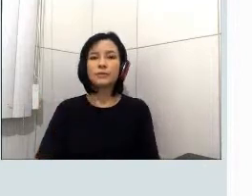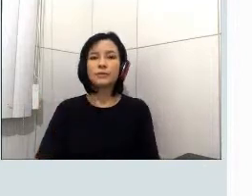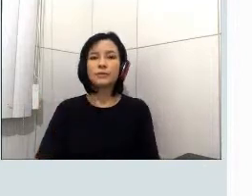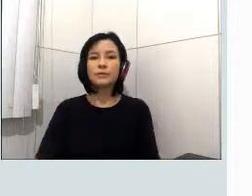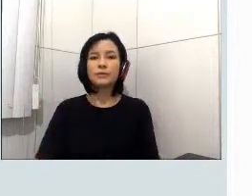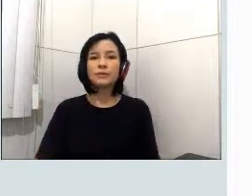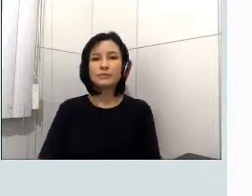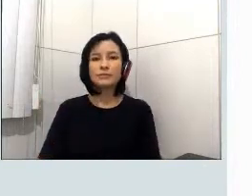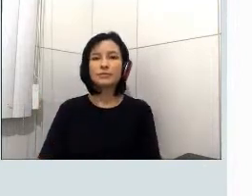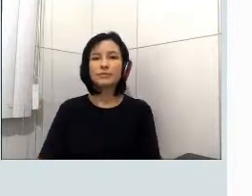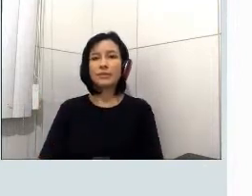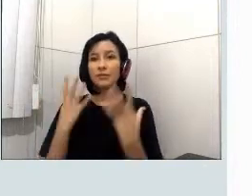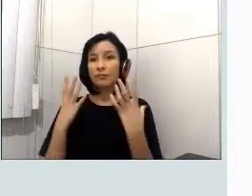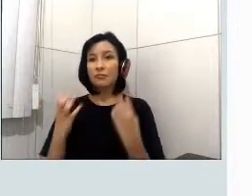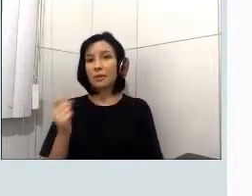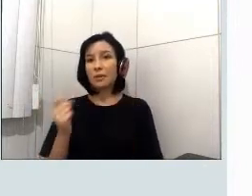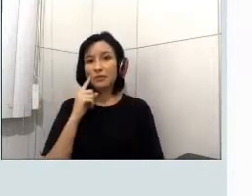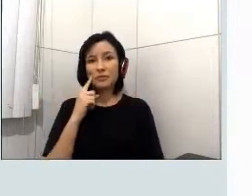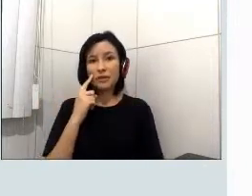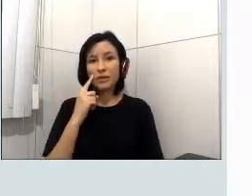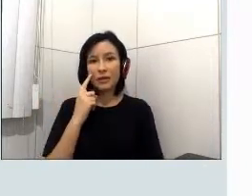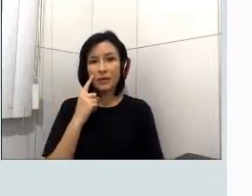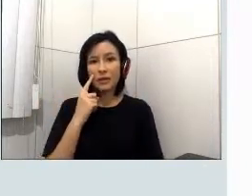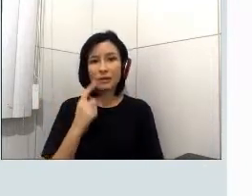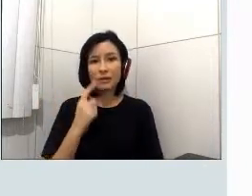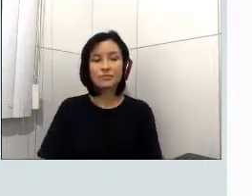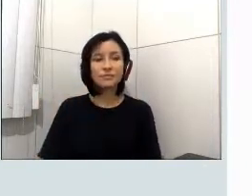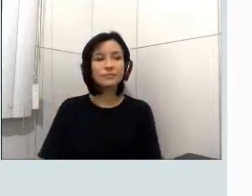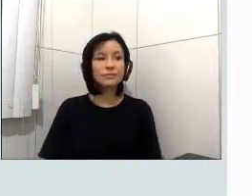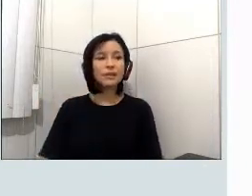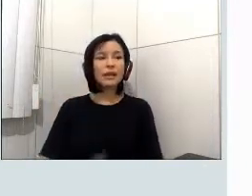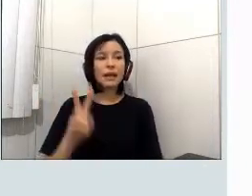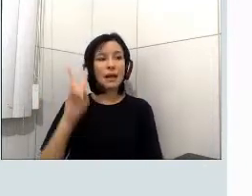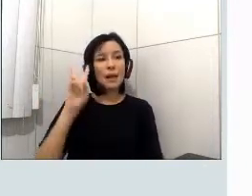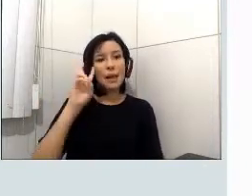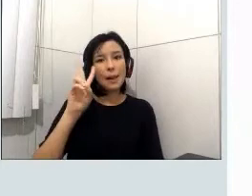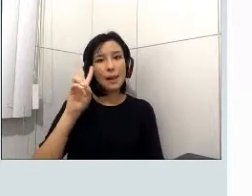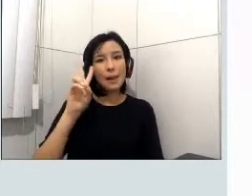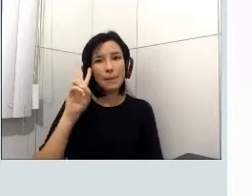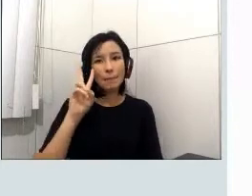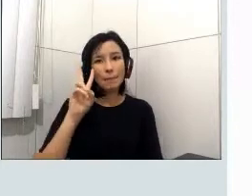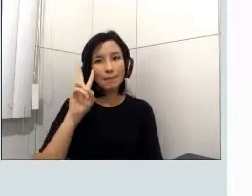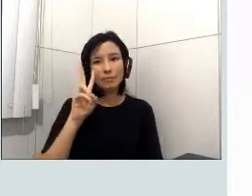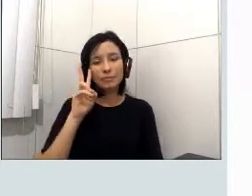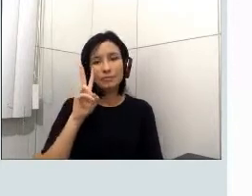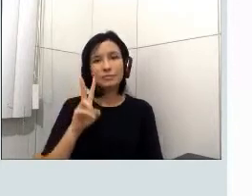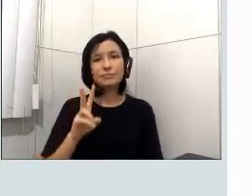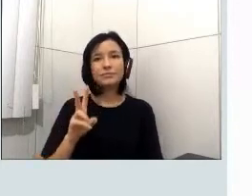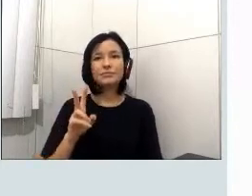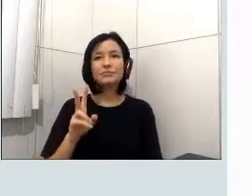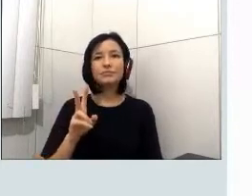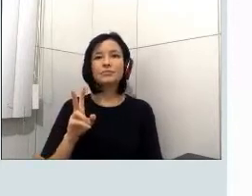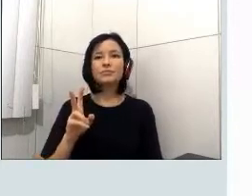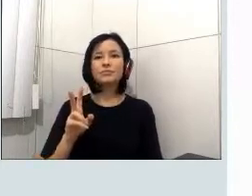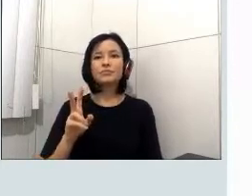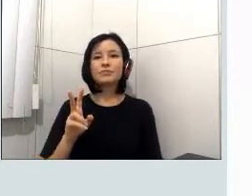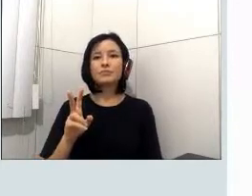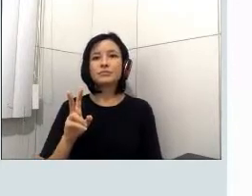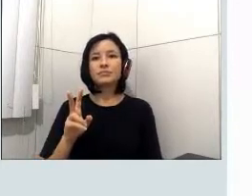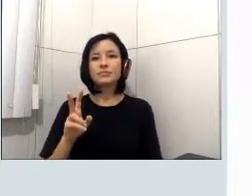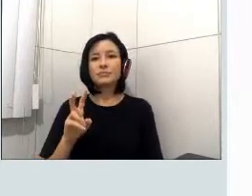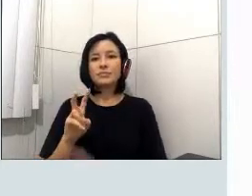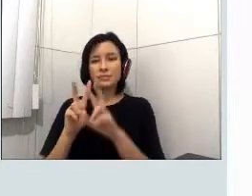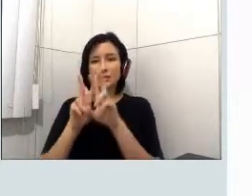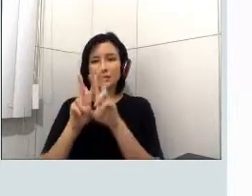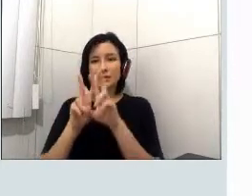ver. É, lembram da questãozinha de segmento de reta e semirreta que eu falei do